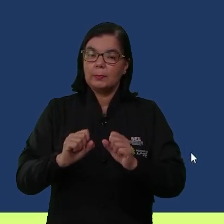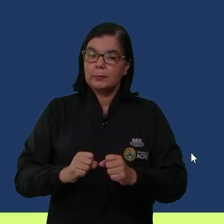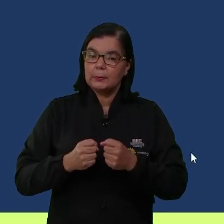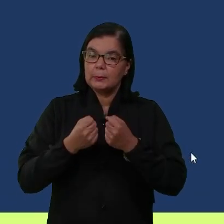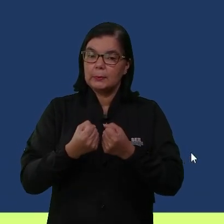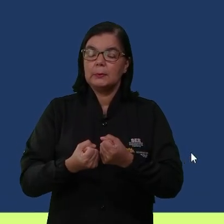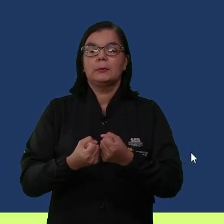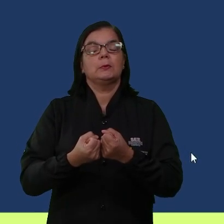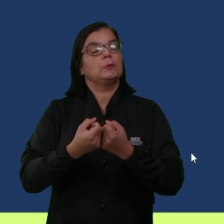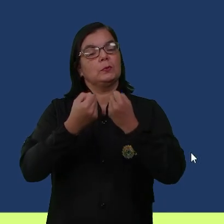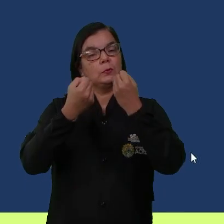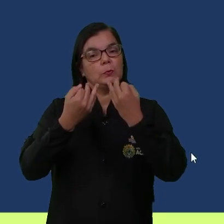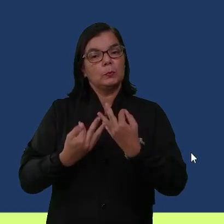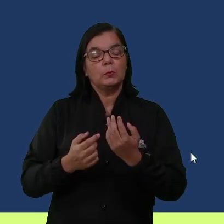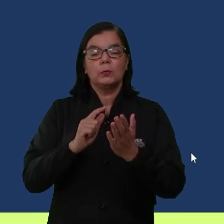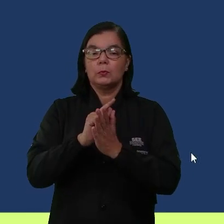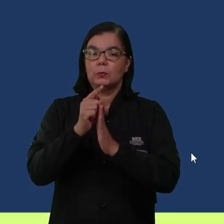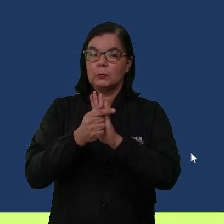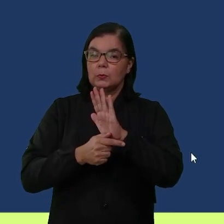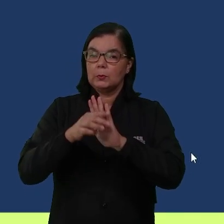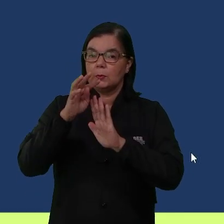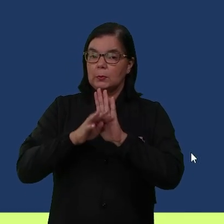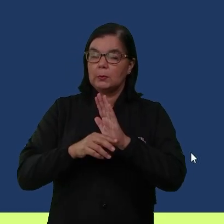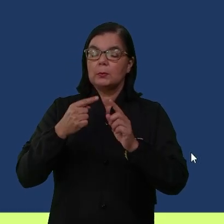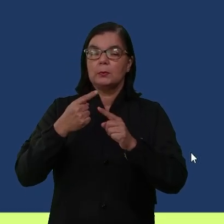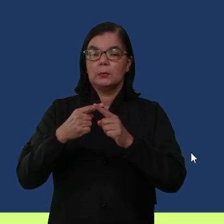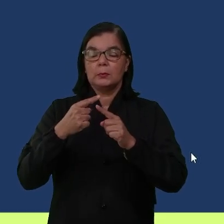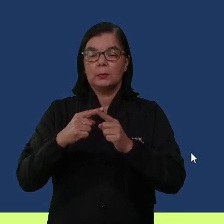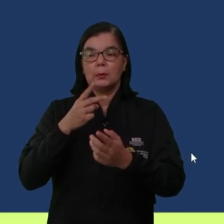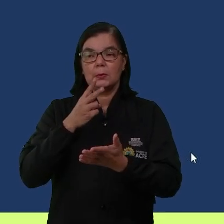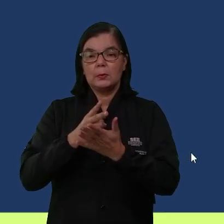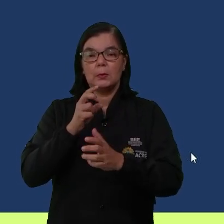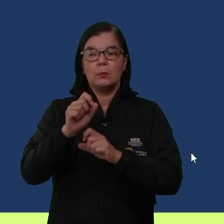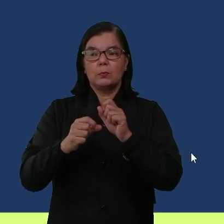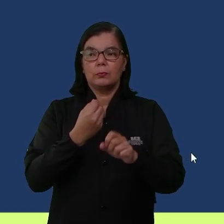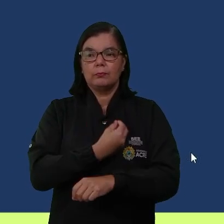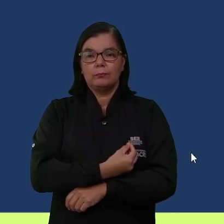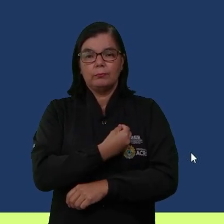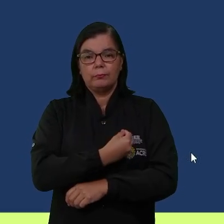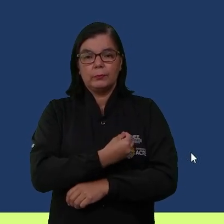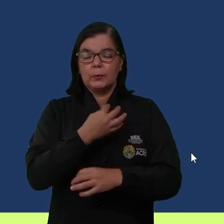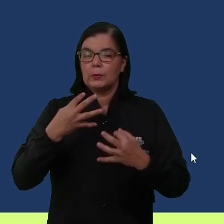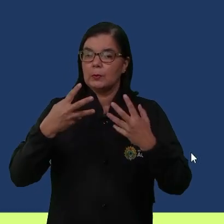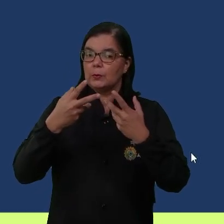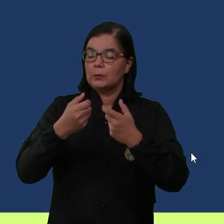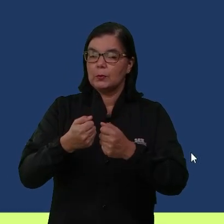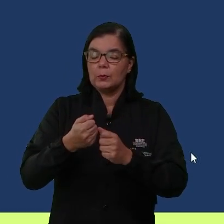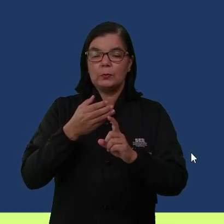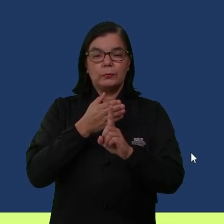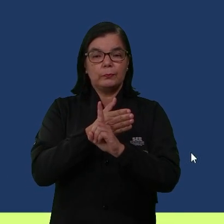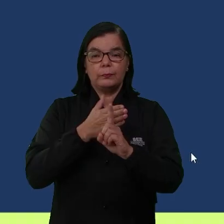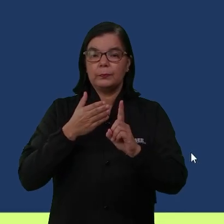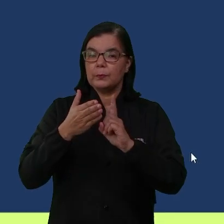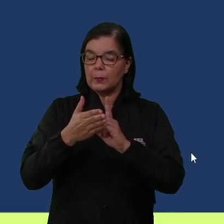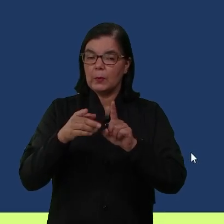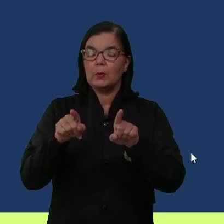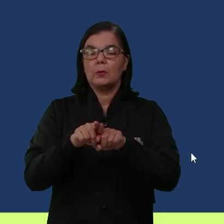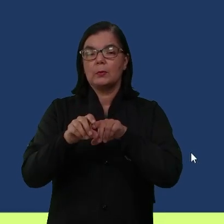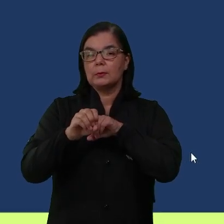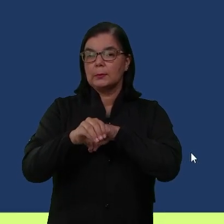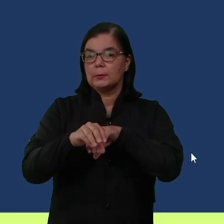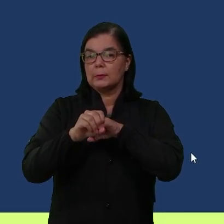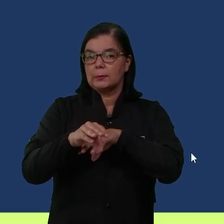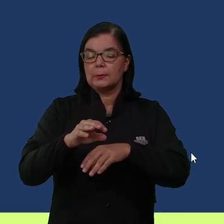reforçar um pouco desse gênero textual, porque ele está sempre presente em todas as modalidades de